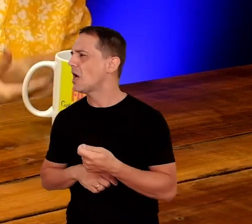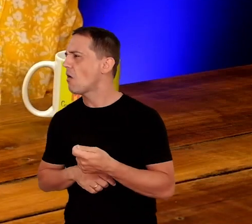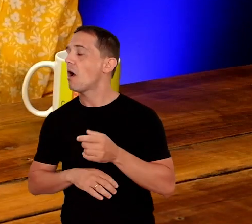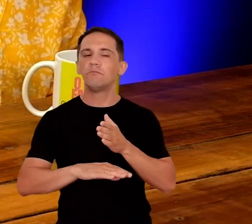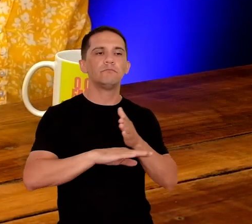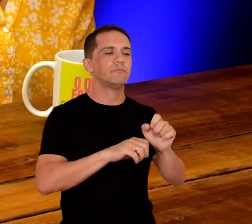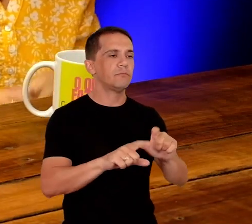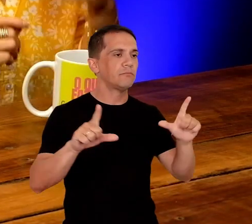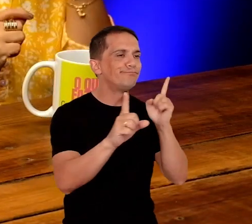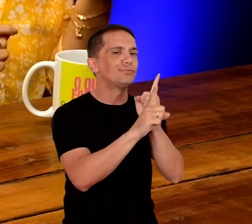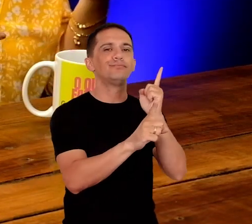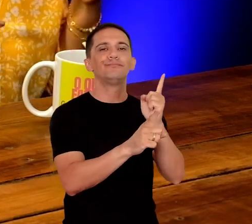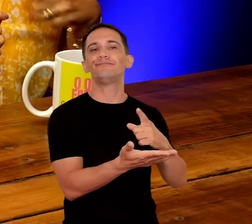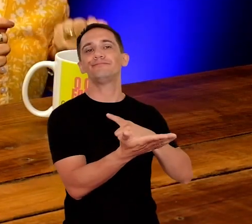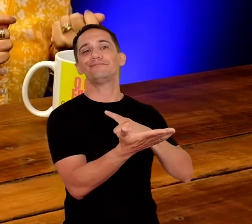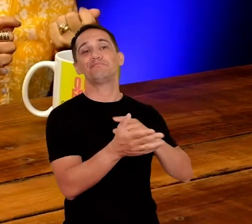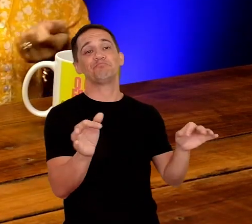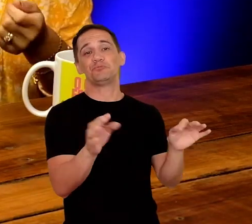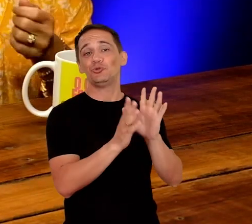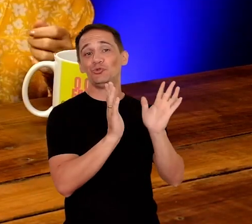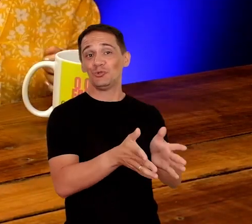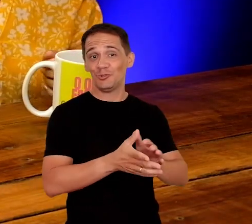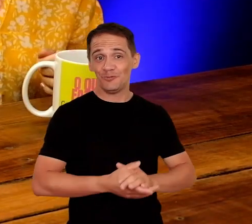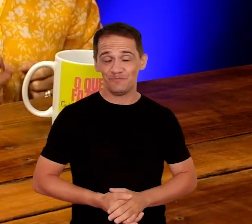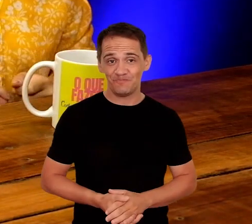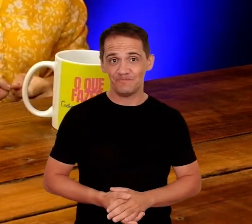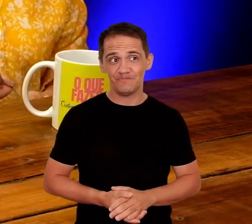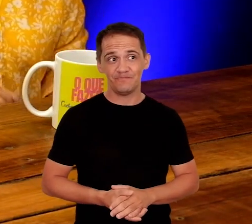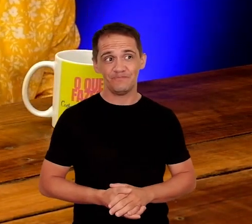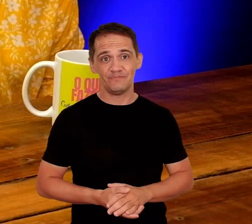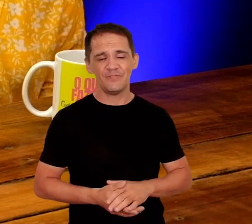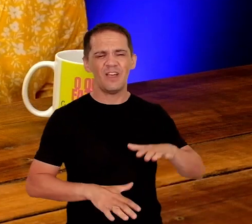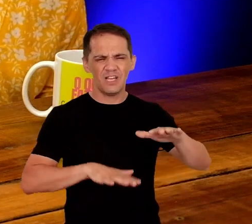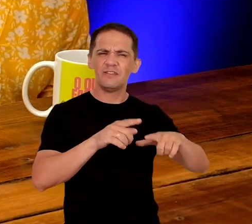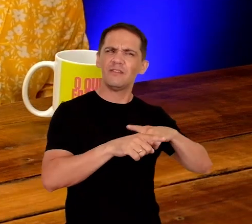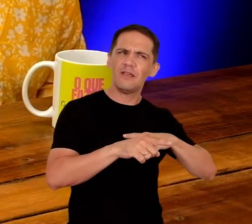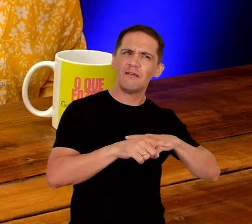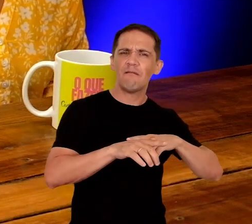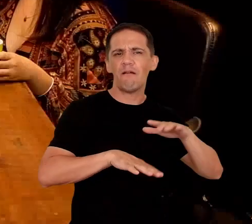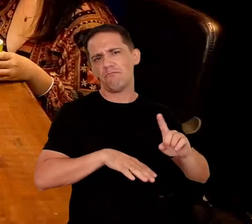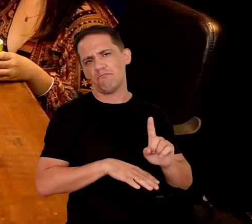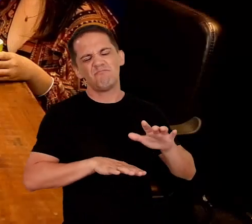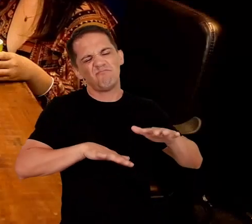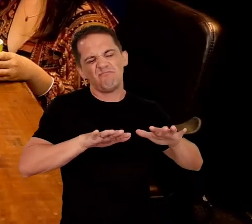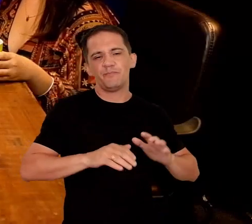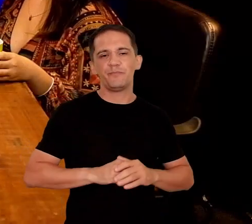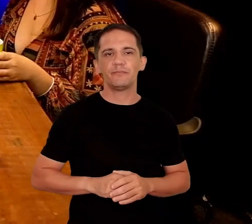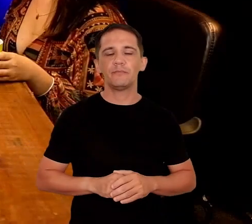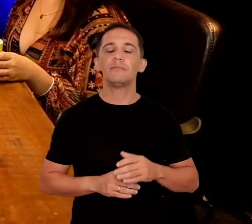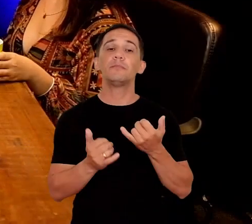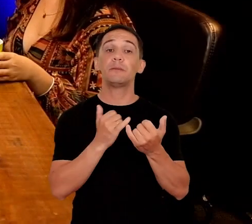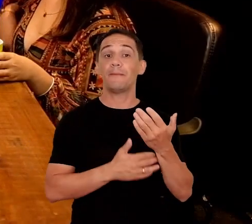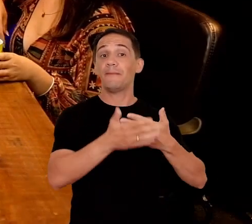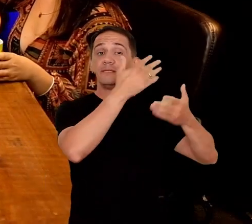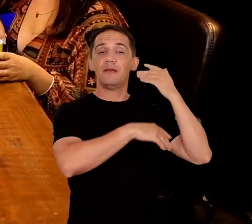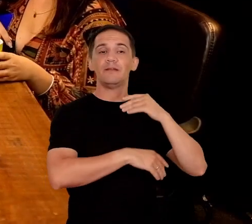Libras muito bom. Que a gente vai ficar pensando qual que é o sinal de aí tu vai lá, tem esse sinal. Ah, que legal. Às vezes sim, às vezes não,